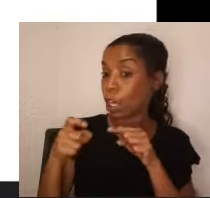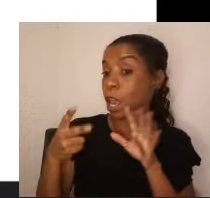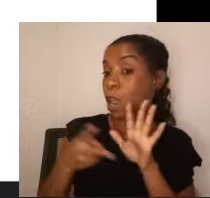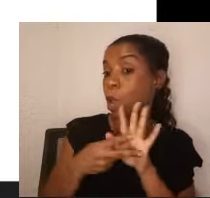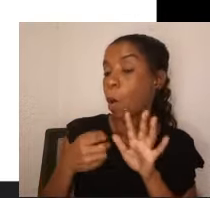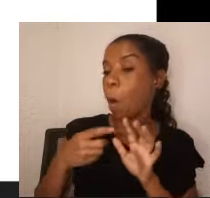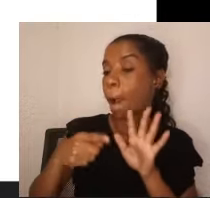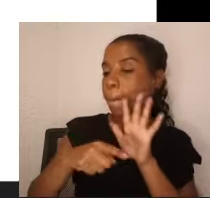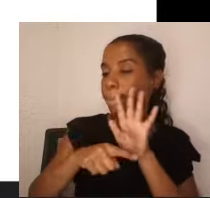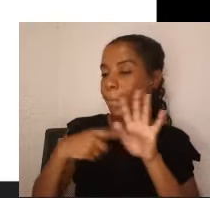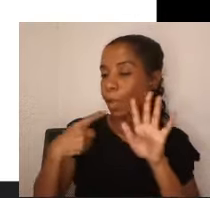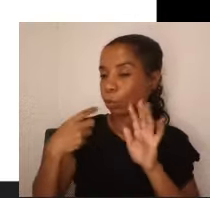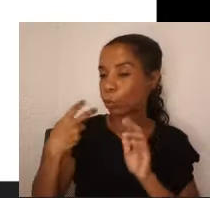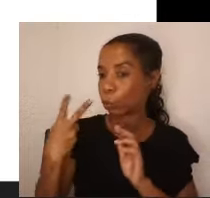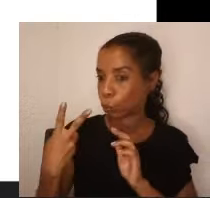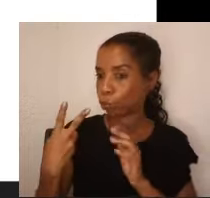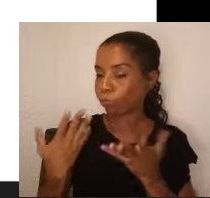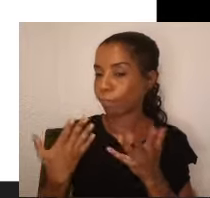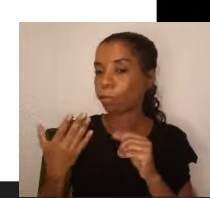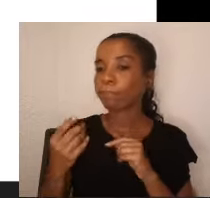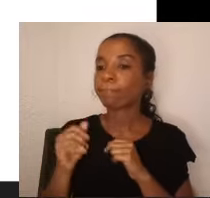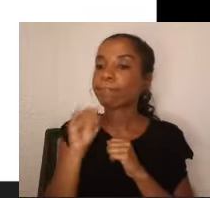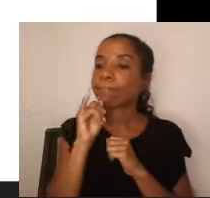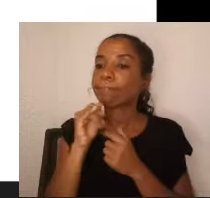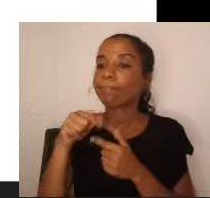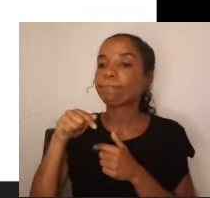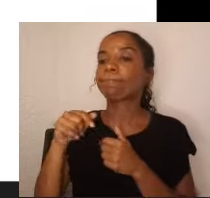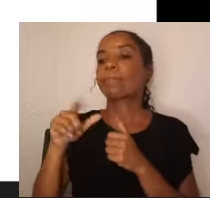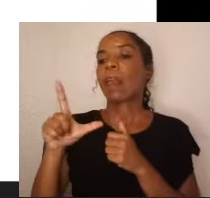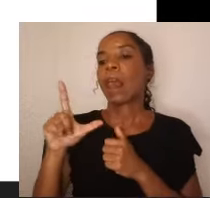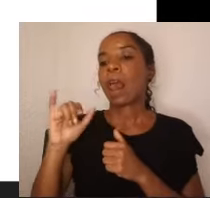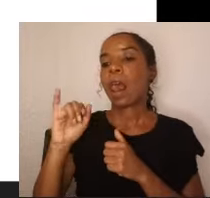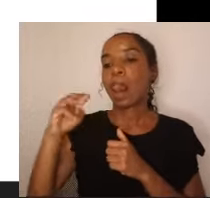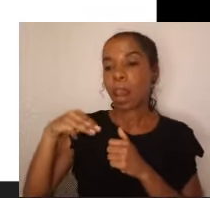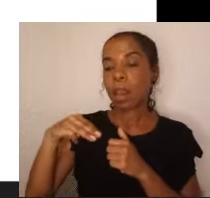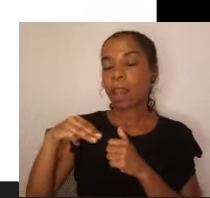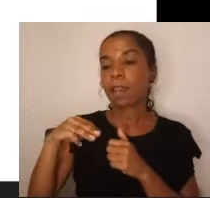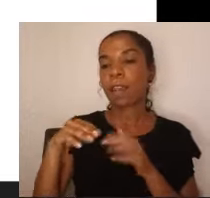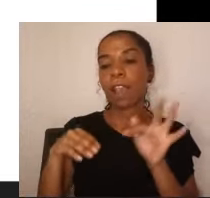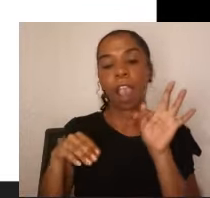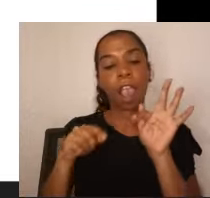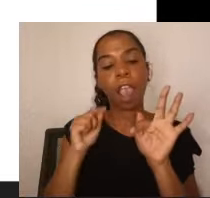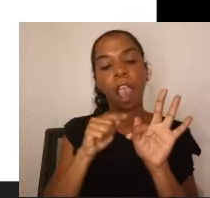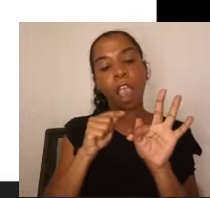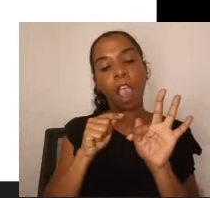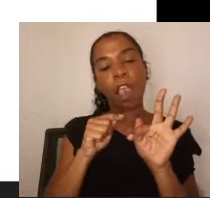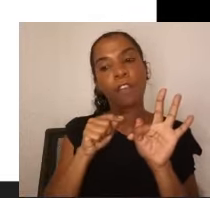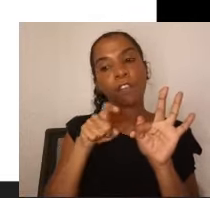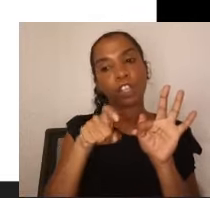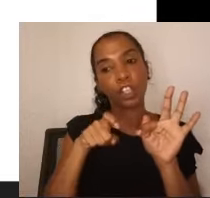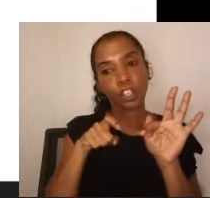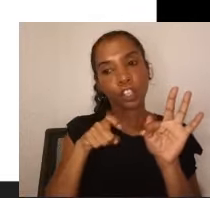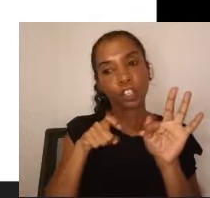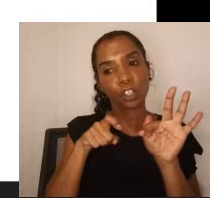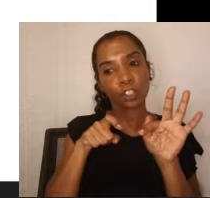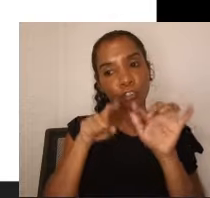Bem, queremos calcular o limite de f de x quando x tende a menos